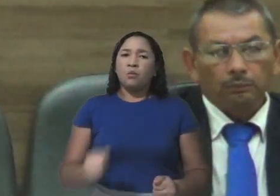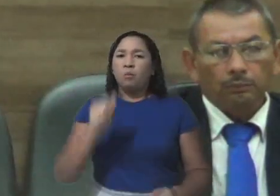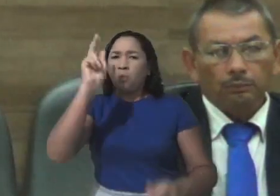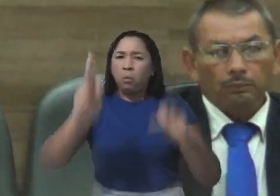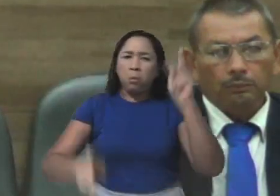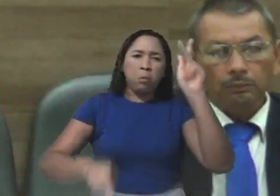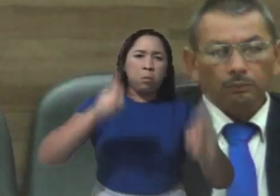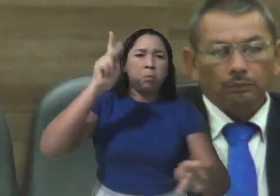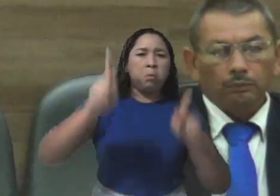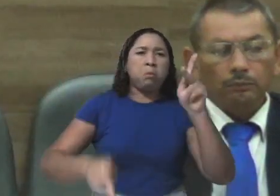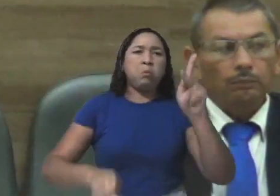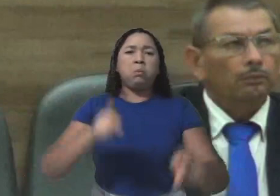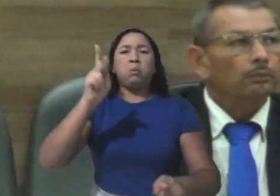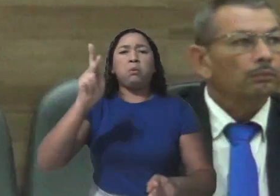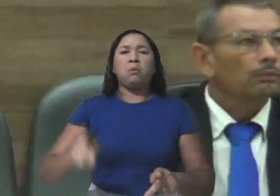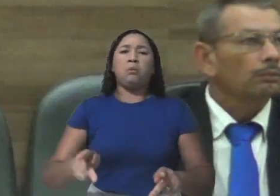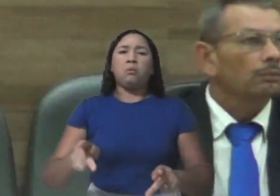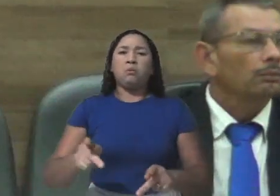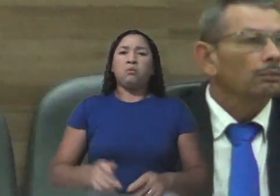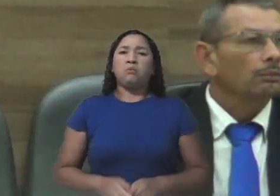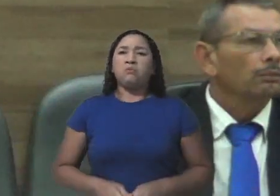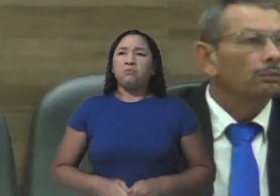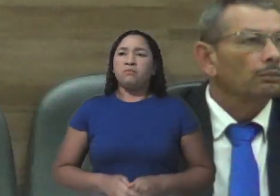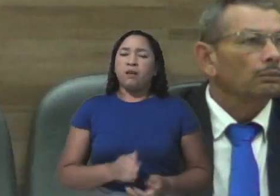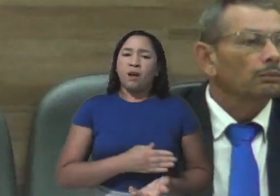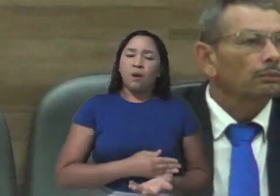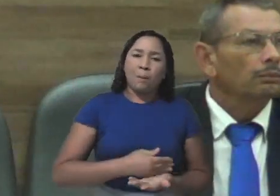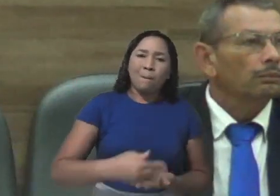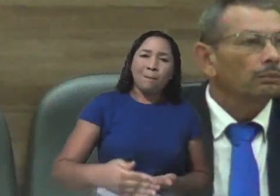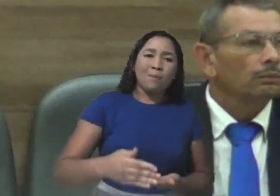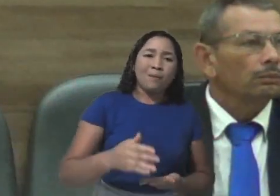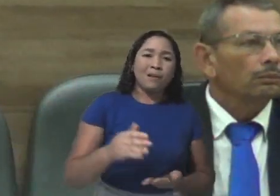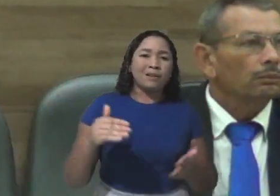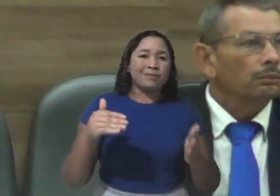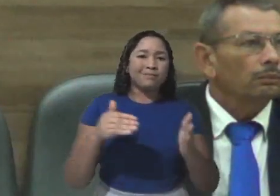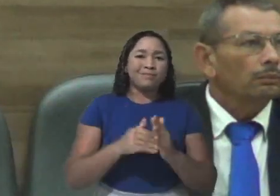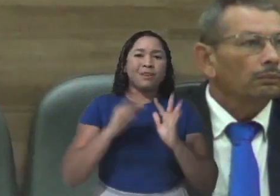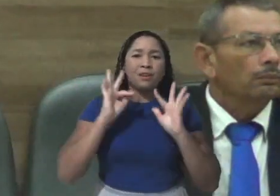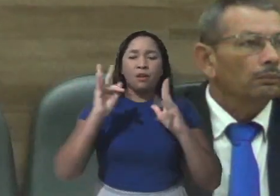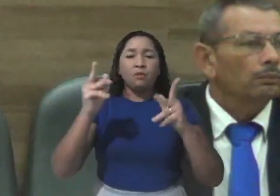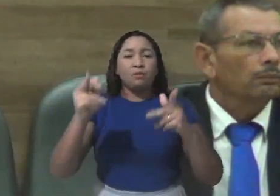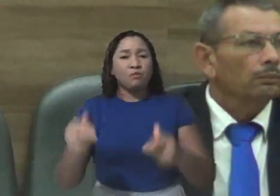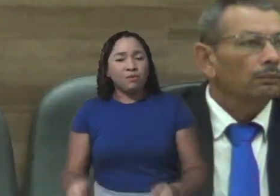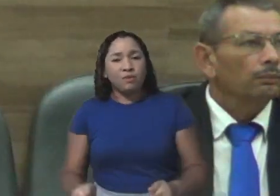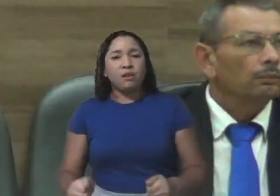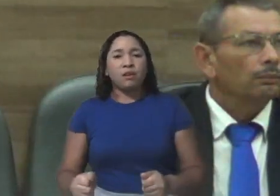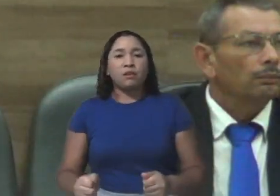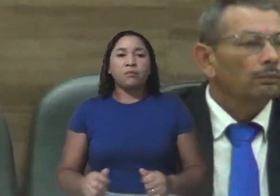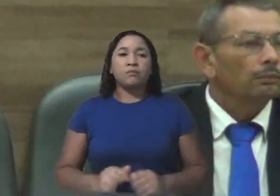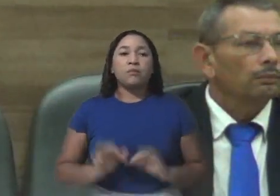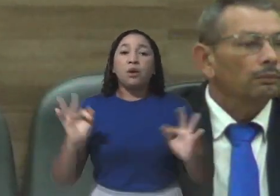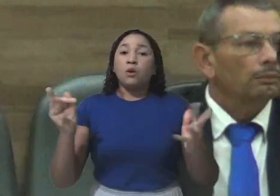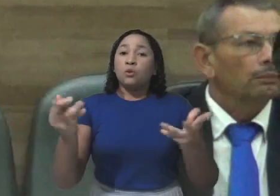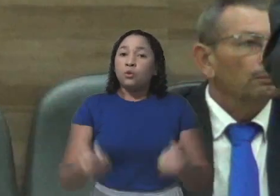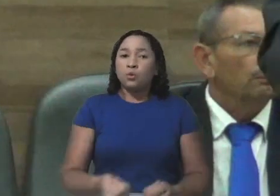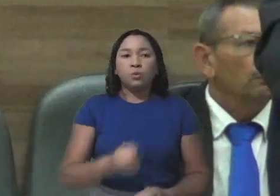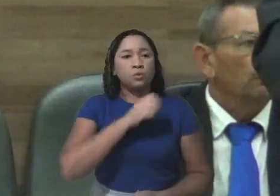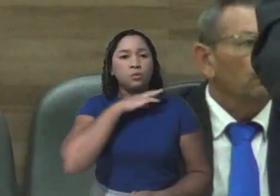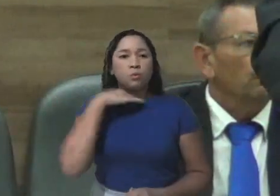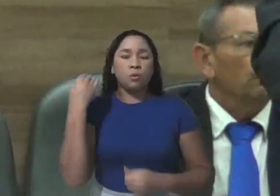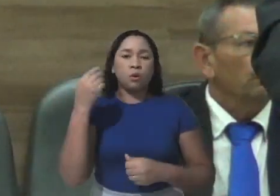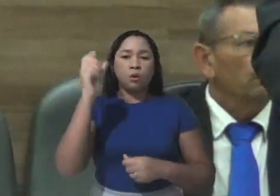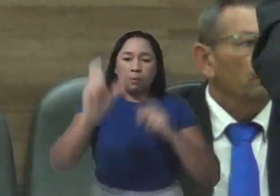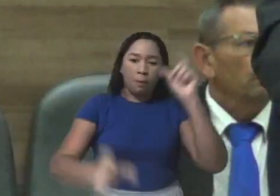criação até o fim do milênio, os que morreram durante o período milenial e os que, ao final